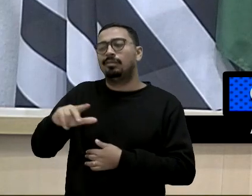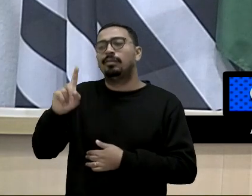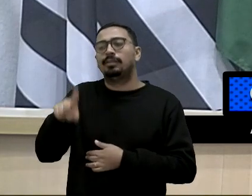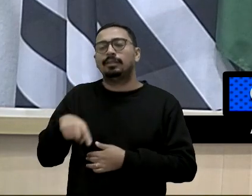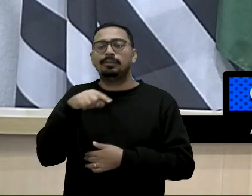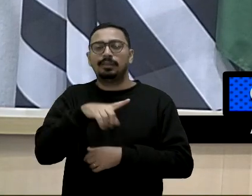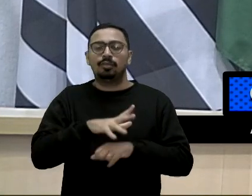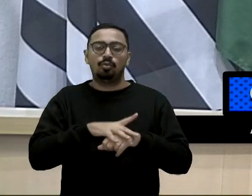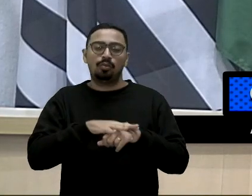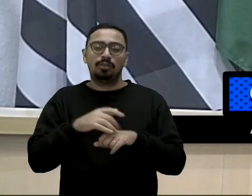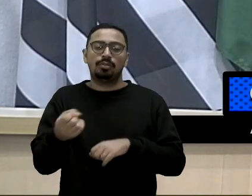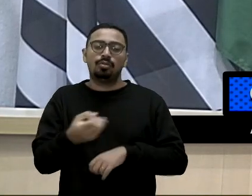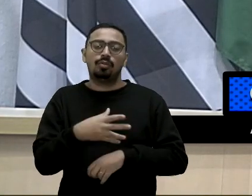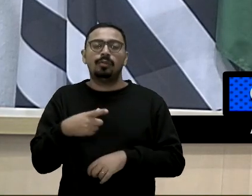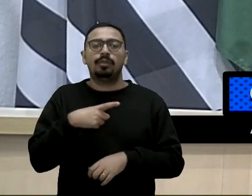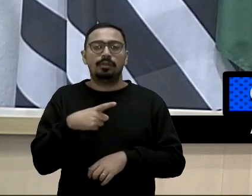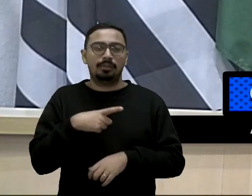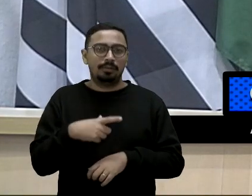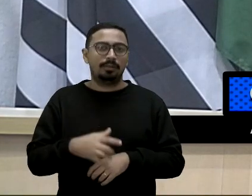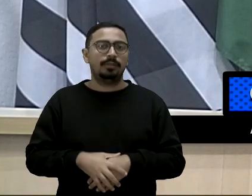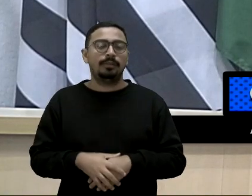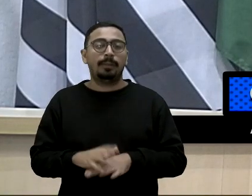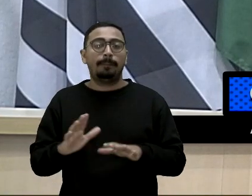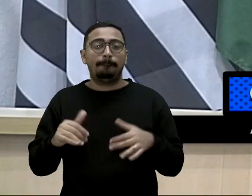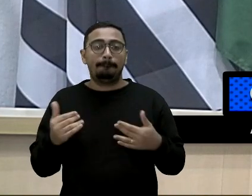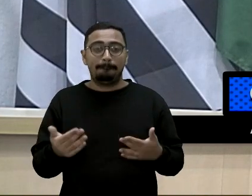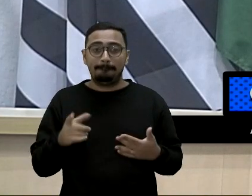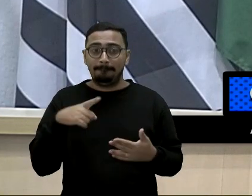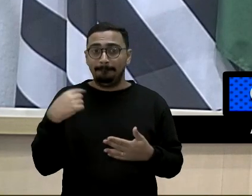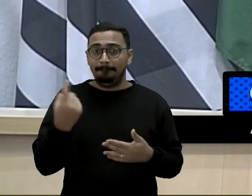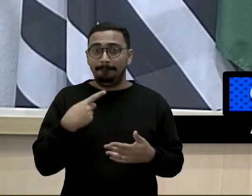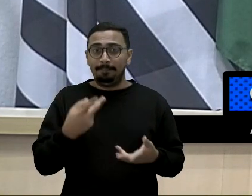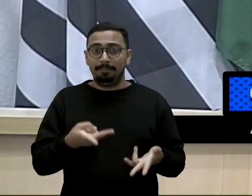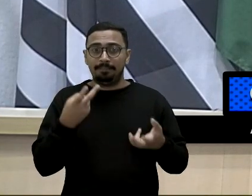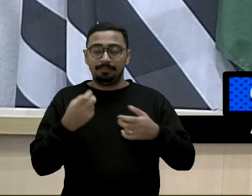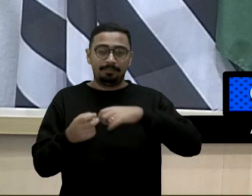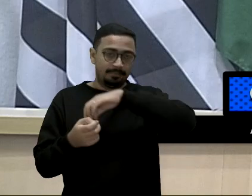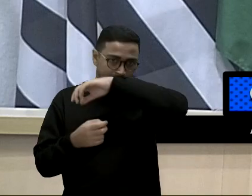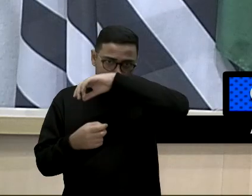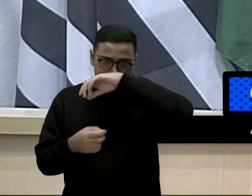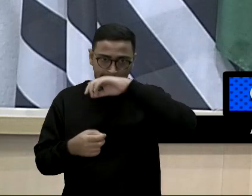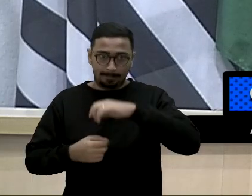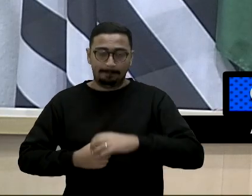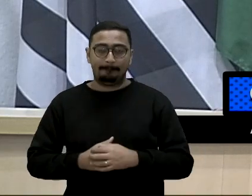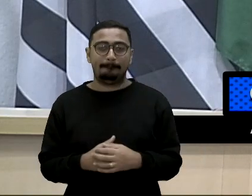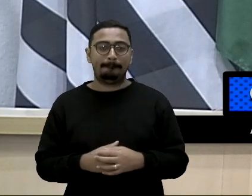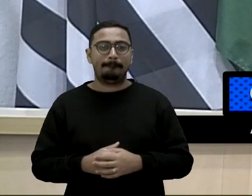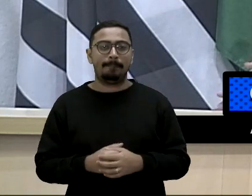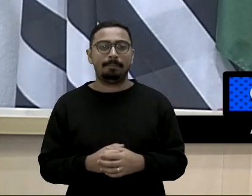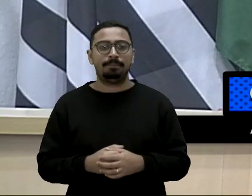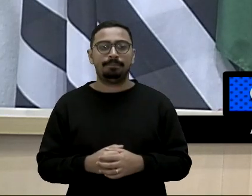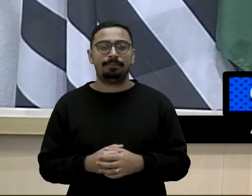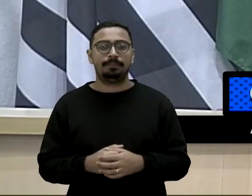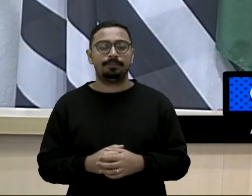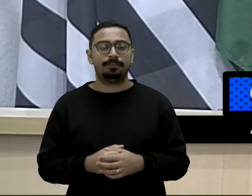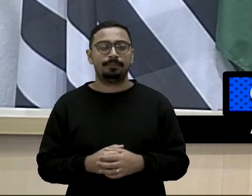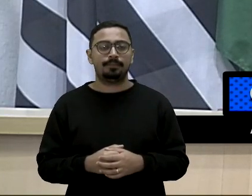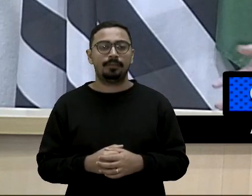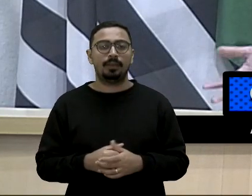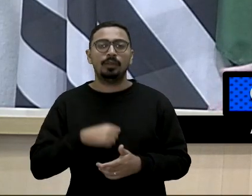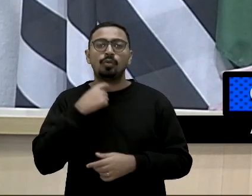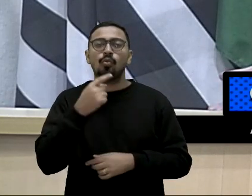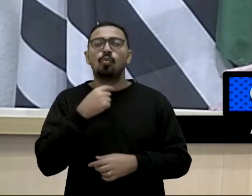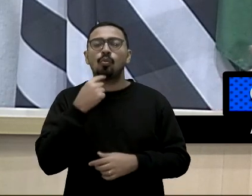daquela doença nova que aparece. Mas o que a gente vê, de forma geral, é que não tem mais como afastar